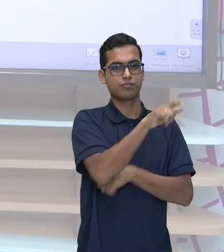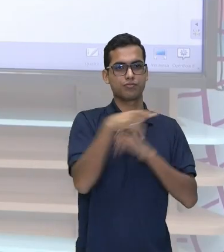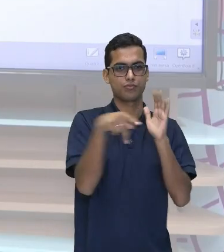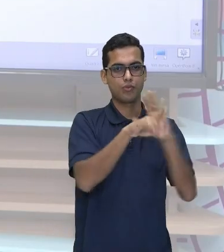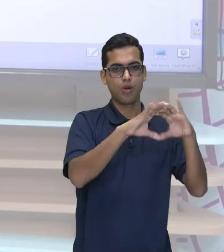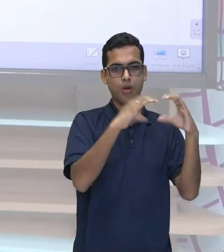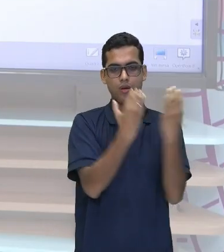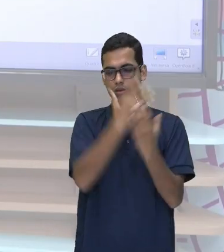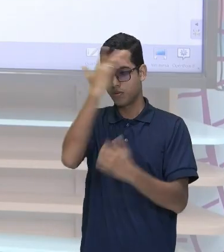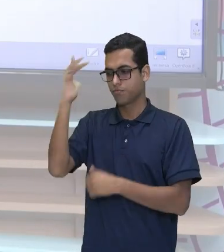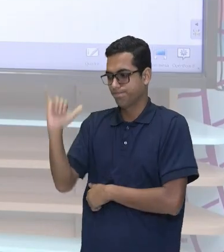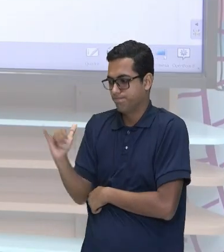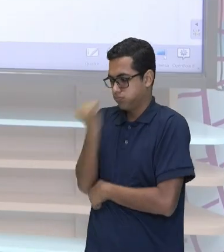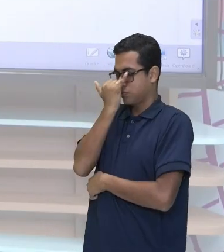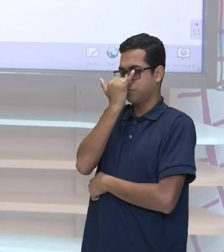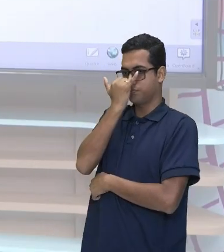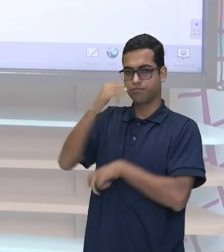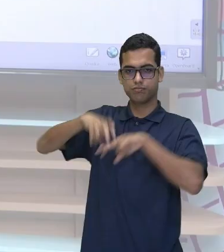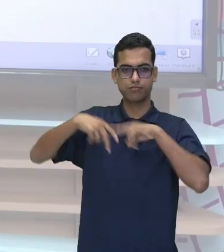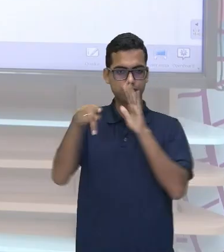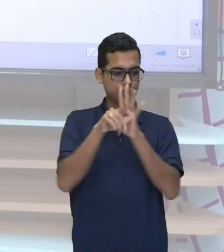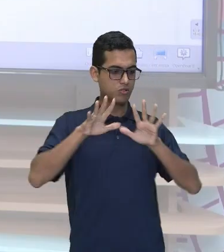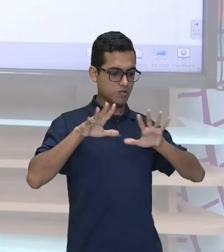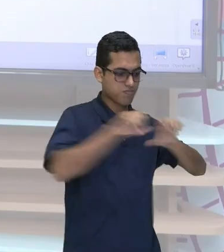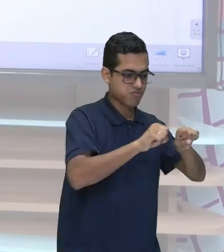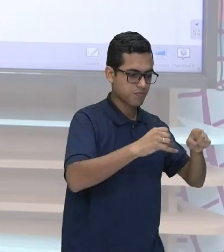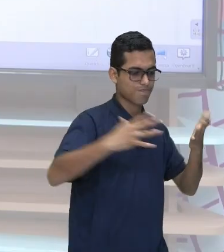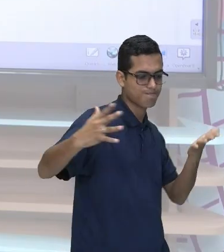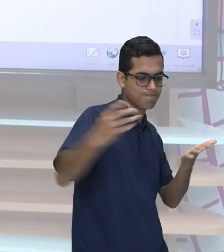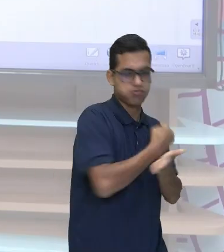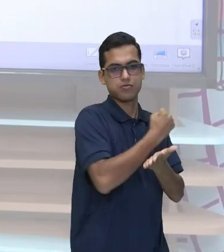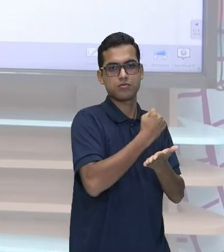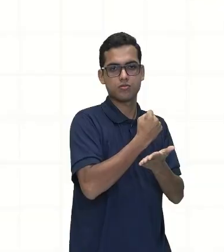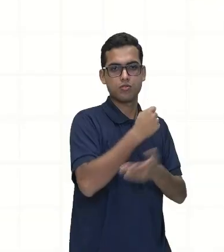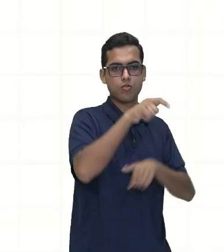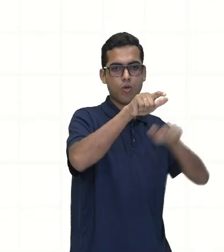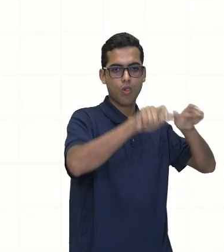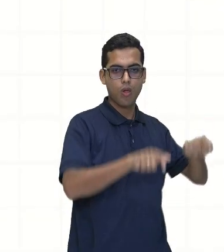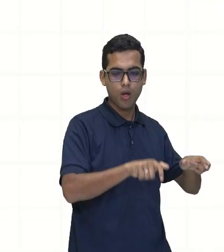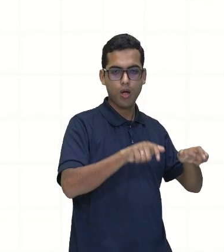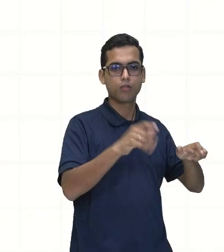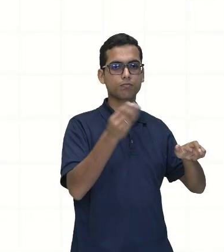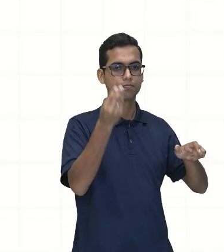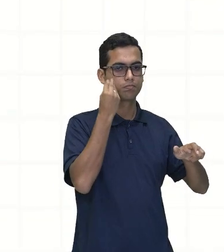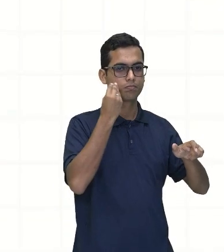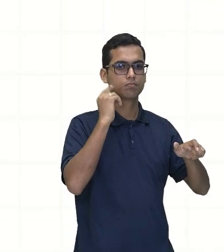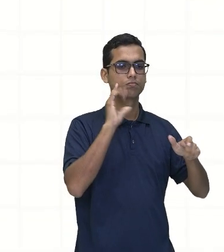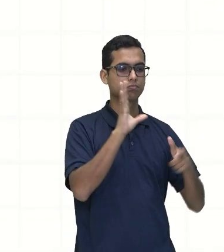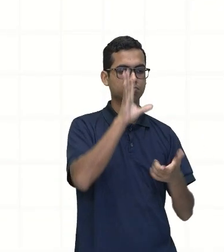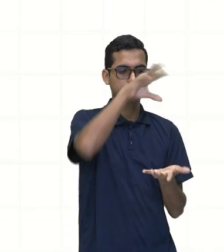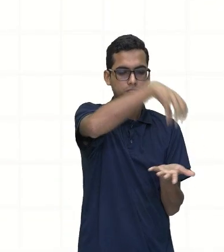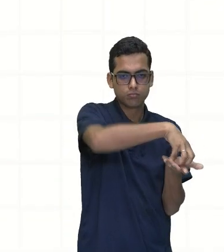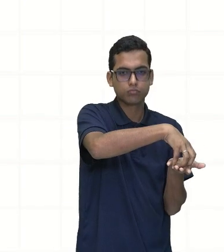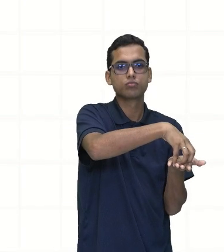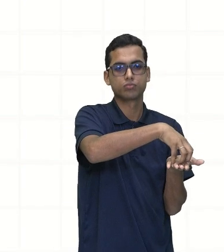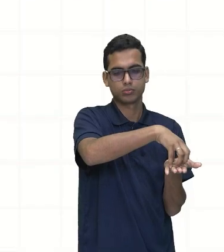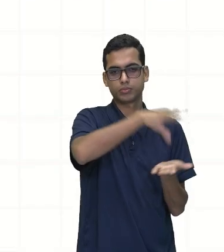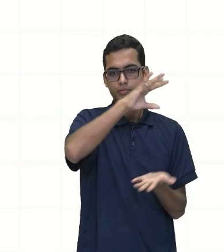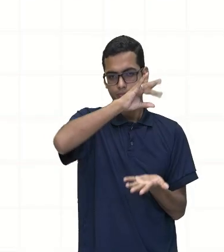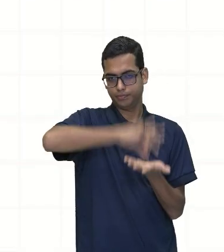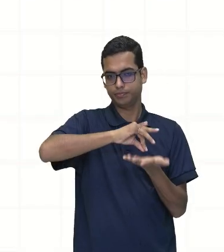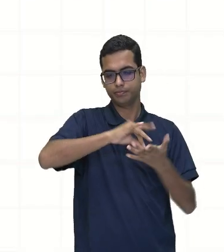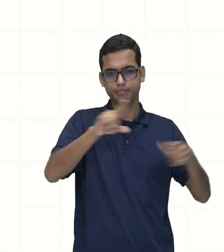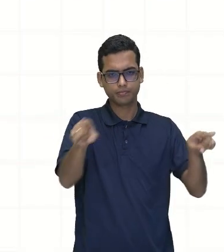aquelas terras de forma ilegal, tá bom? E aí nós temos também a falta de acesso a serviços básicos,